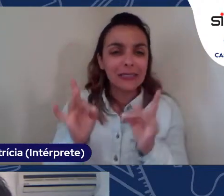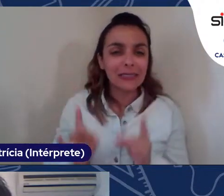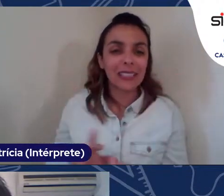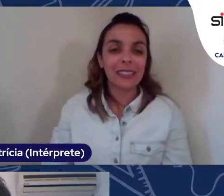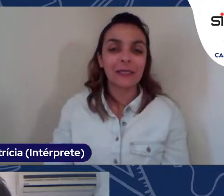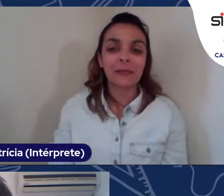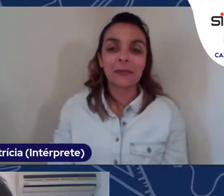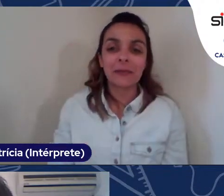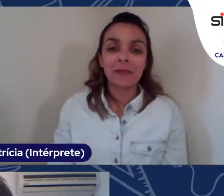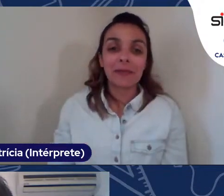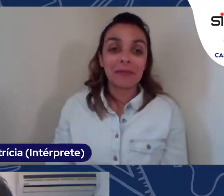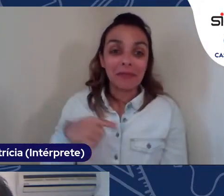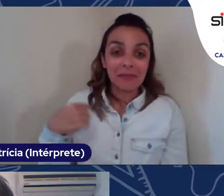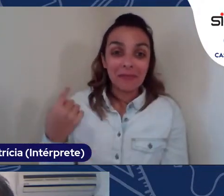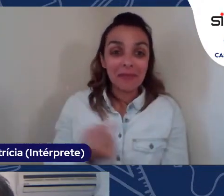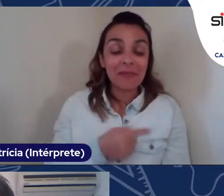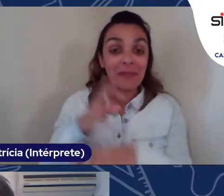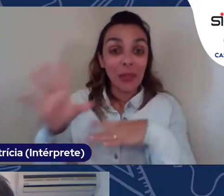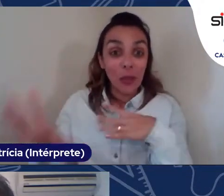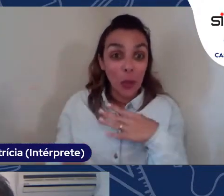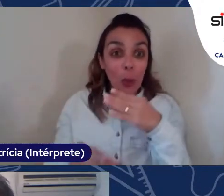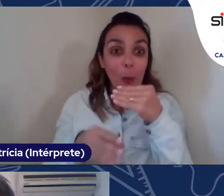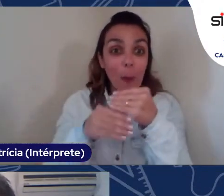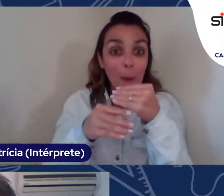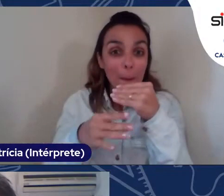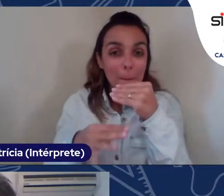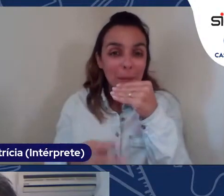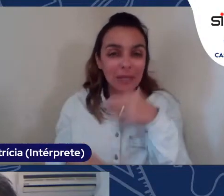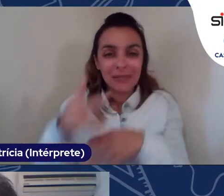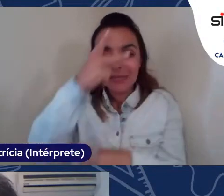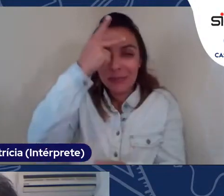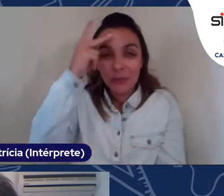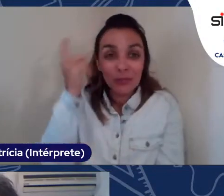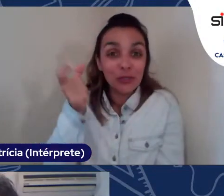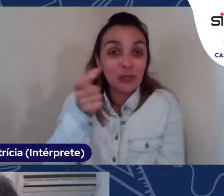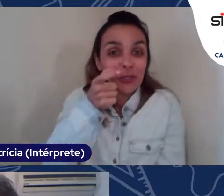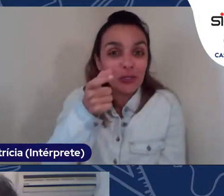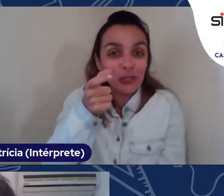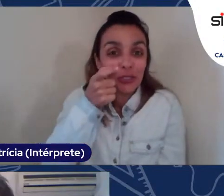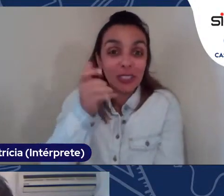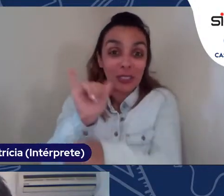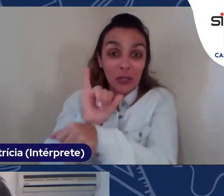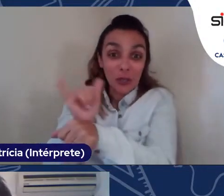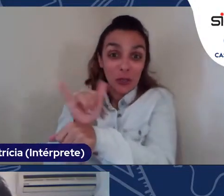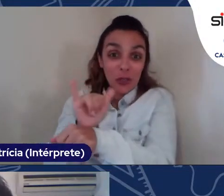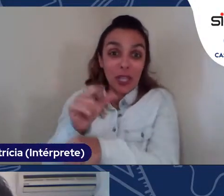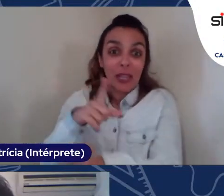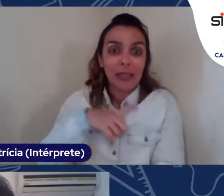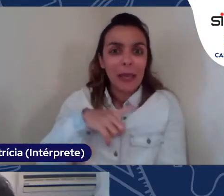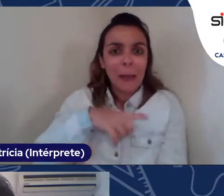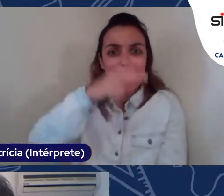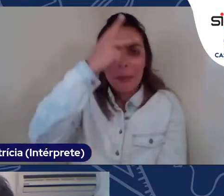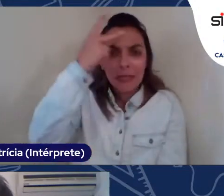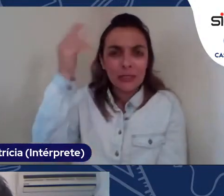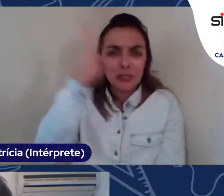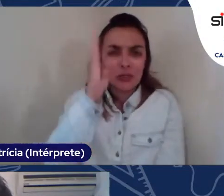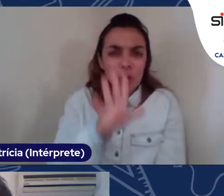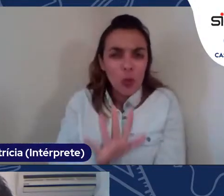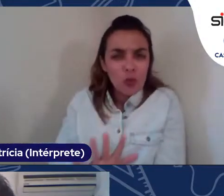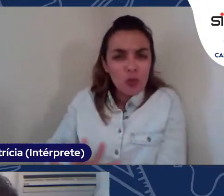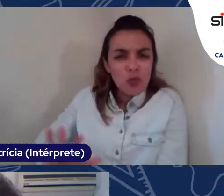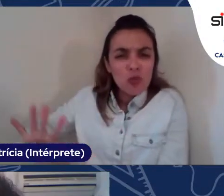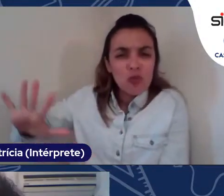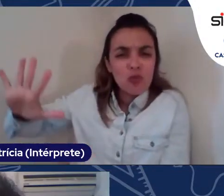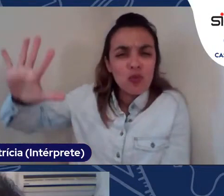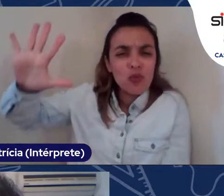A gente aqui está com os comentários aí do pessoal que está assistindo. Tem pessoas de todo o Brasil assistindo, a gente tem recebido